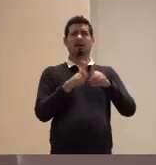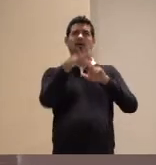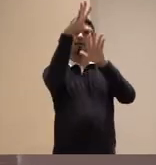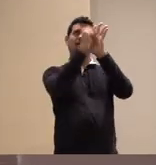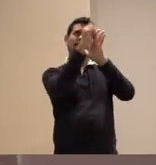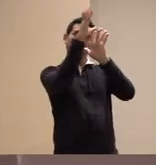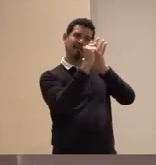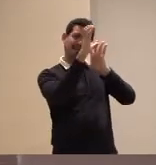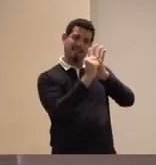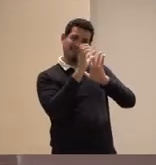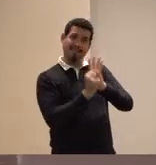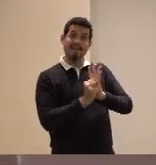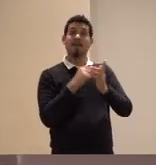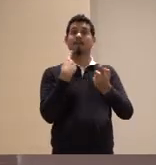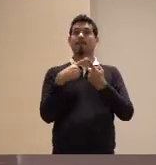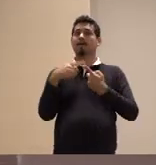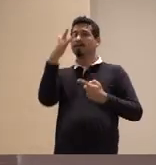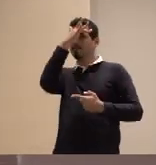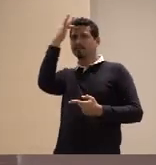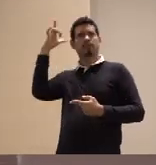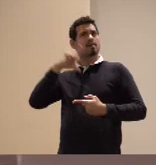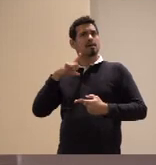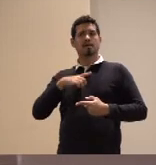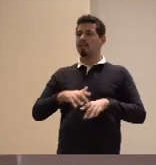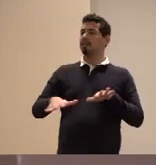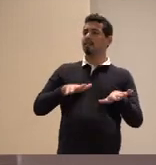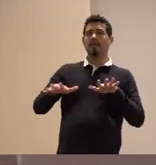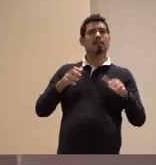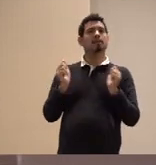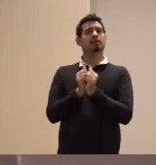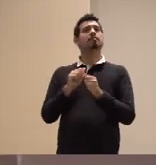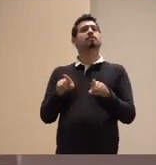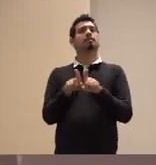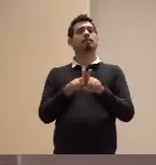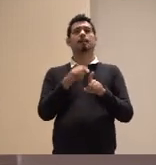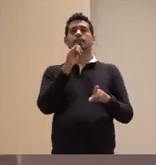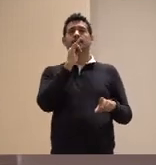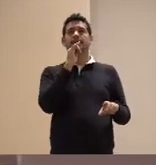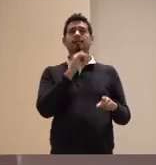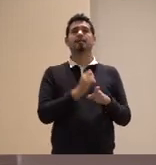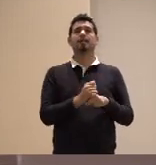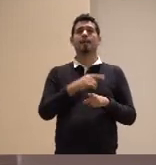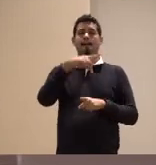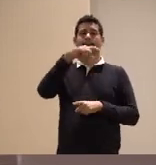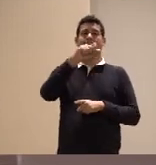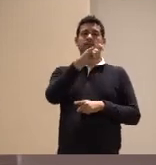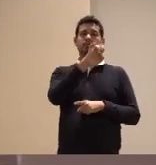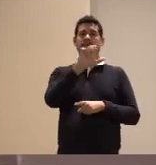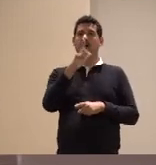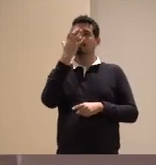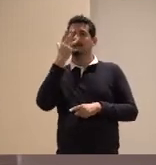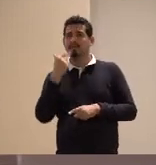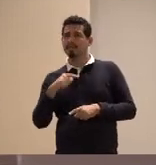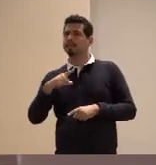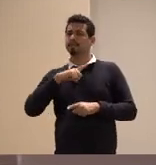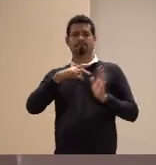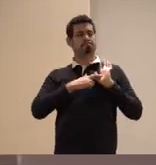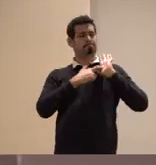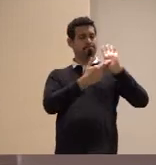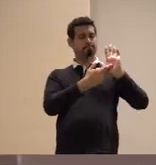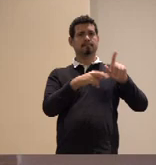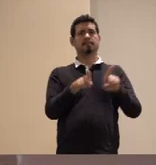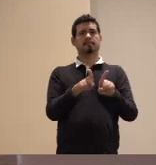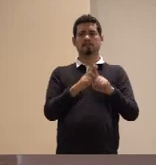assinaturas graças a pessoas que se mobilizaram, como a Pastoral da Criança, do qual eu represento, Pastoral do